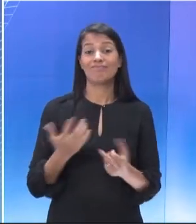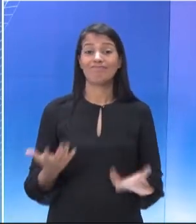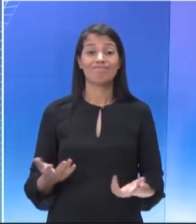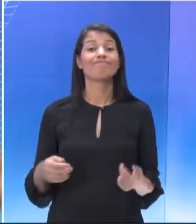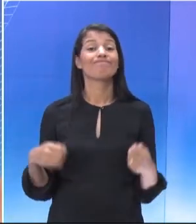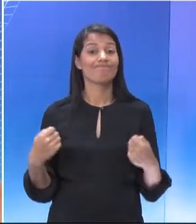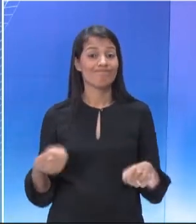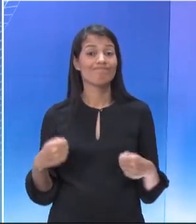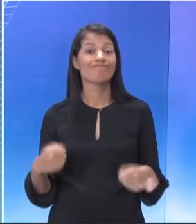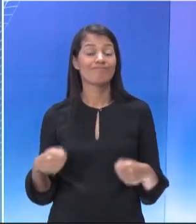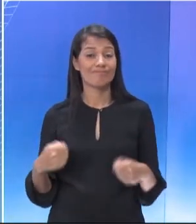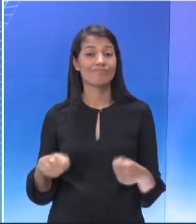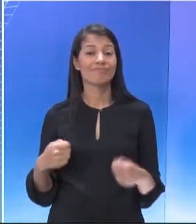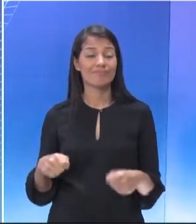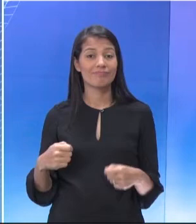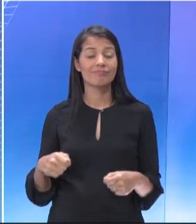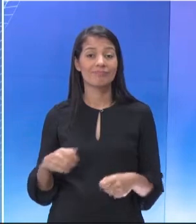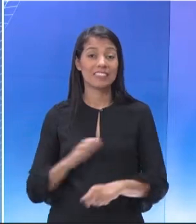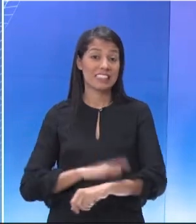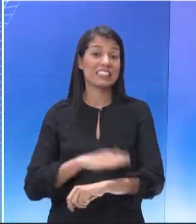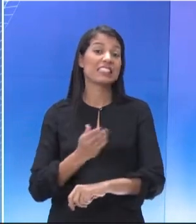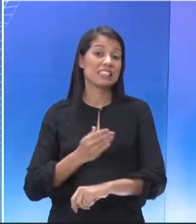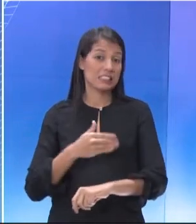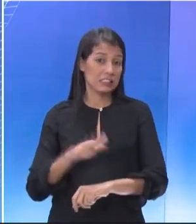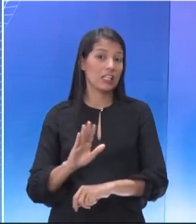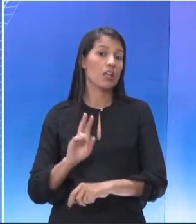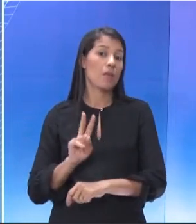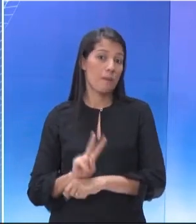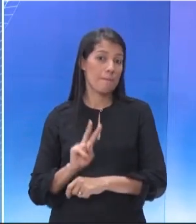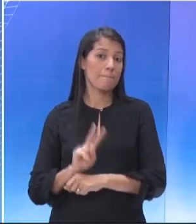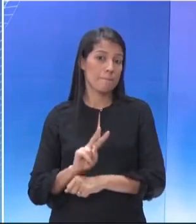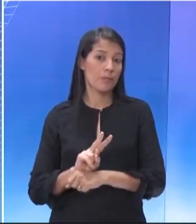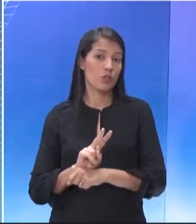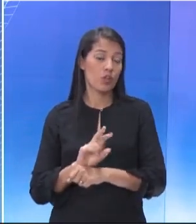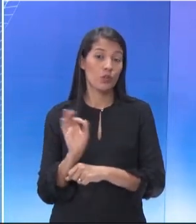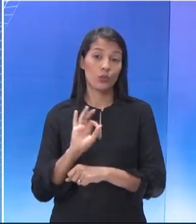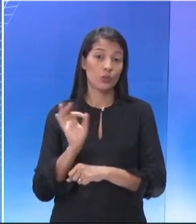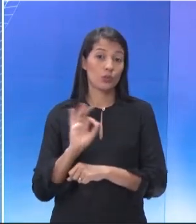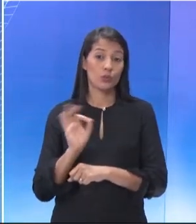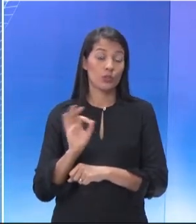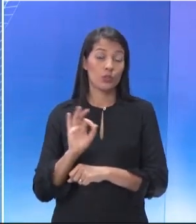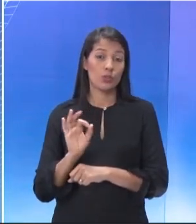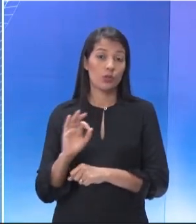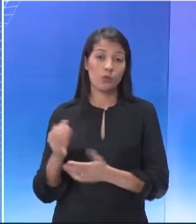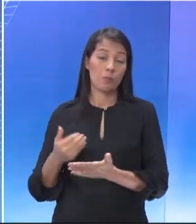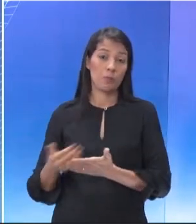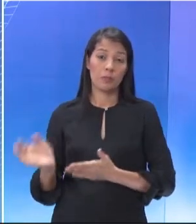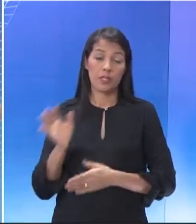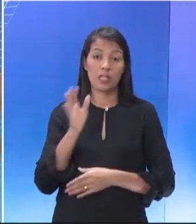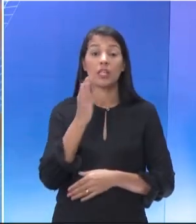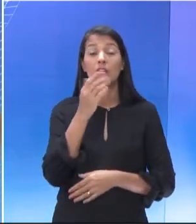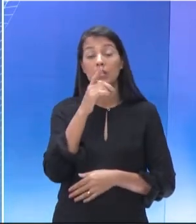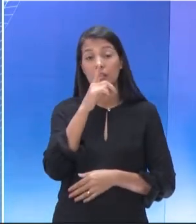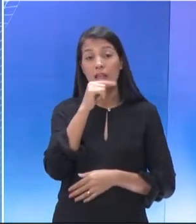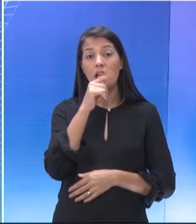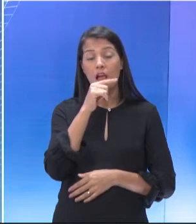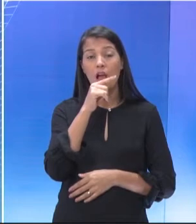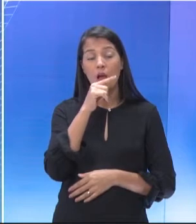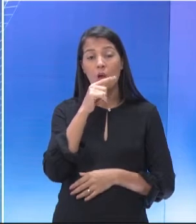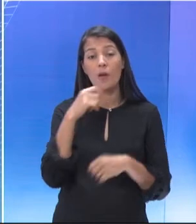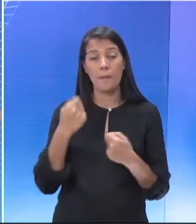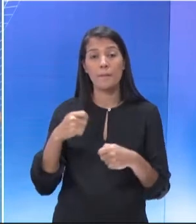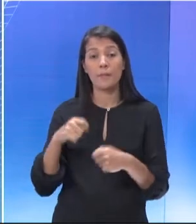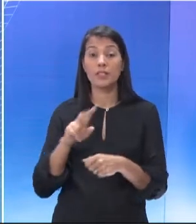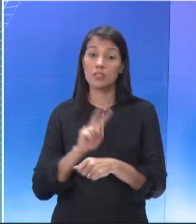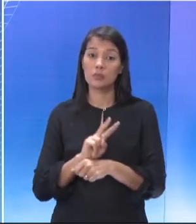não acontecer a perda excessiva de água. Então ela vai perder o mínimo de água possível. E quem vai auxiliar isso na